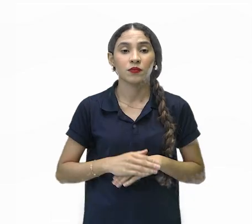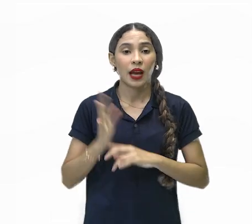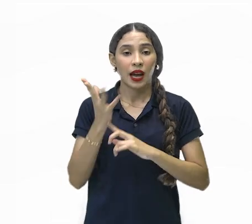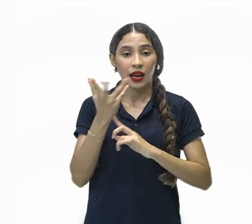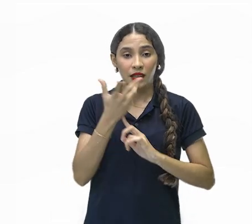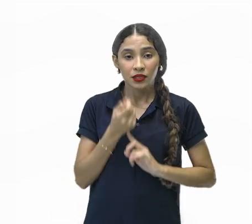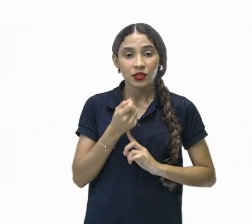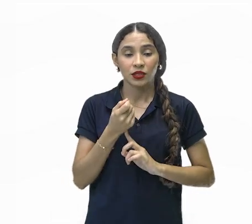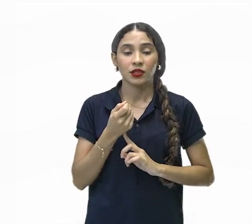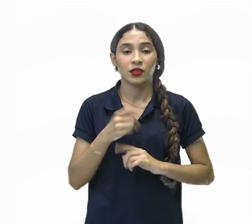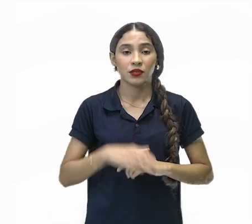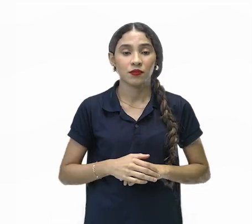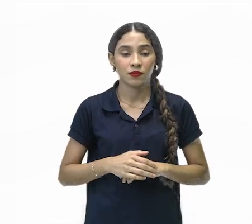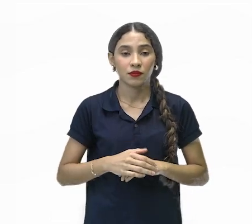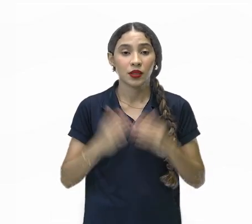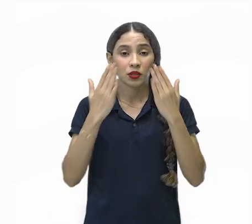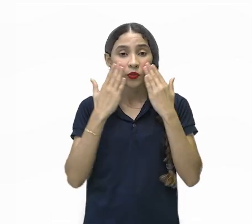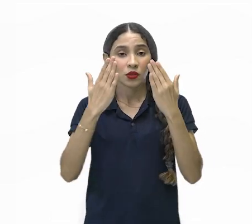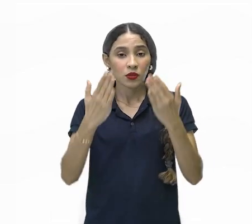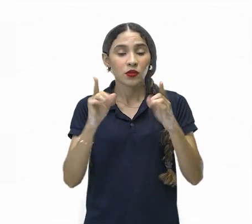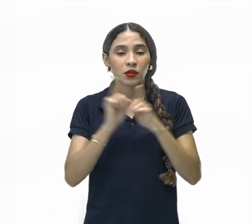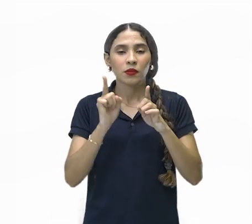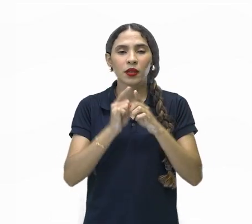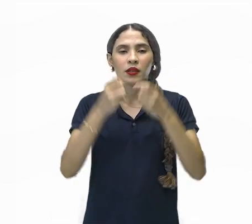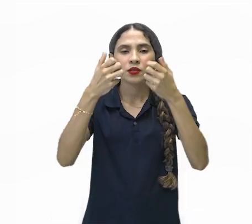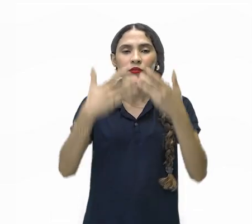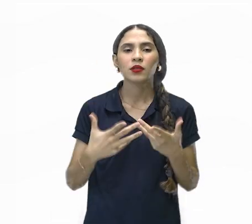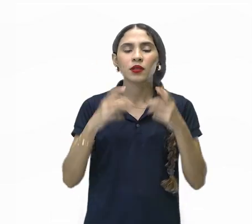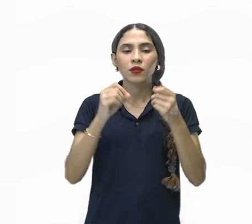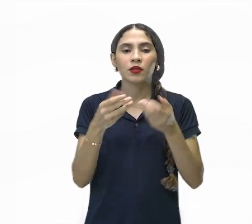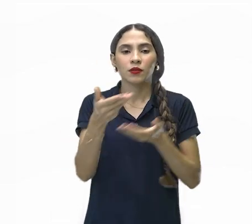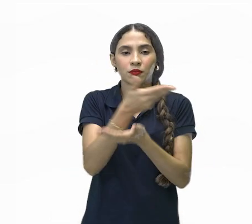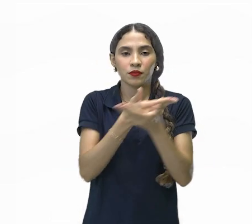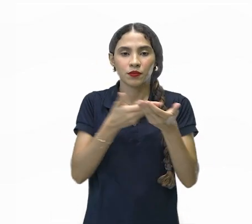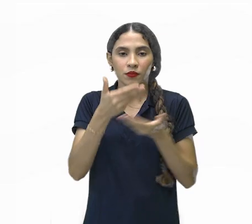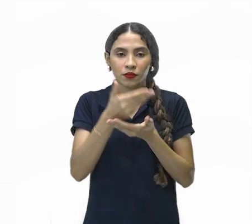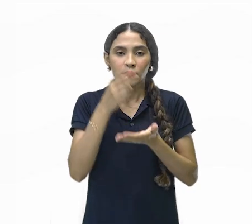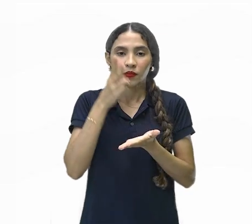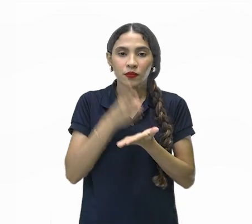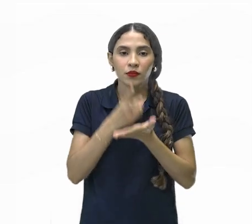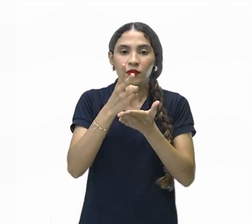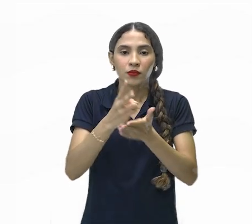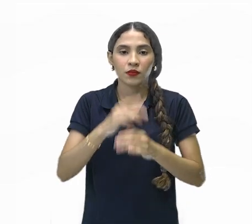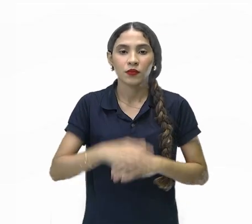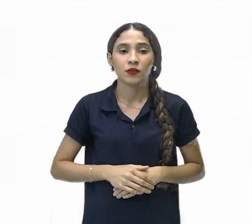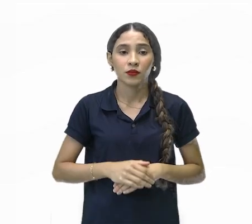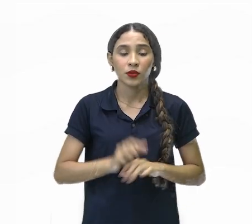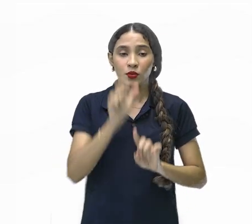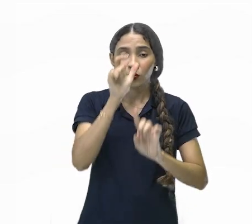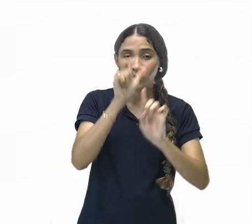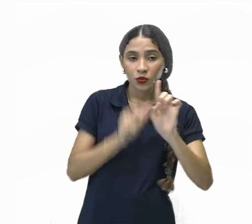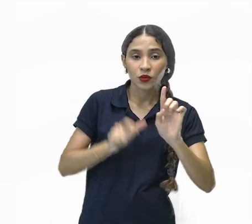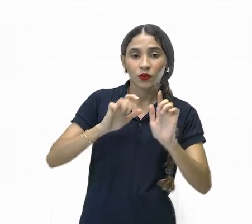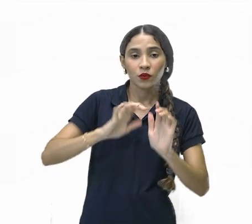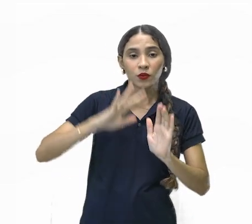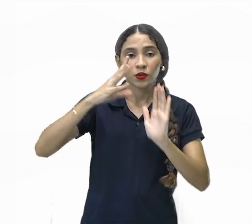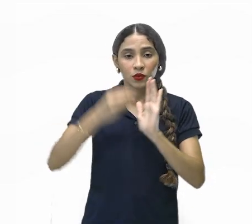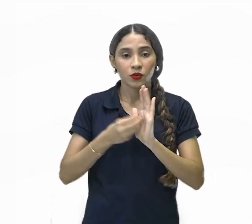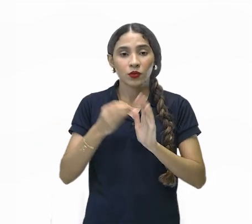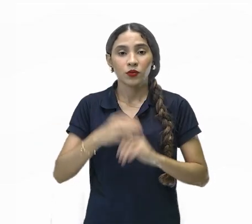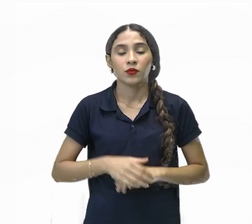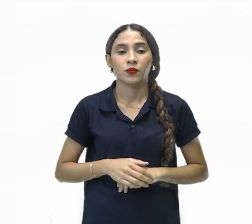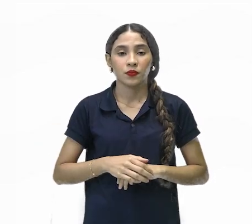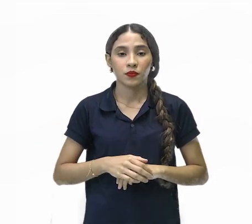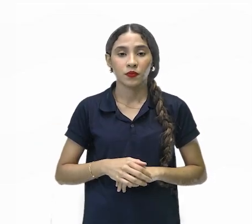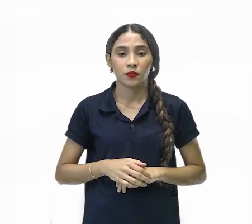essas obras e artistas ilustram um diálogo permanente entre o